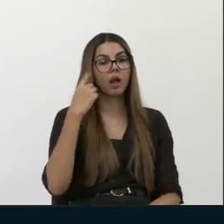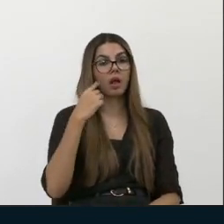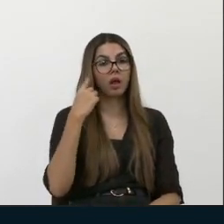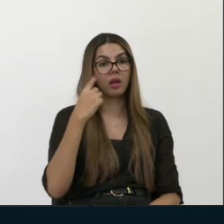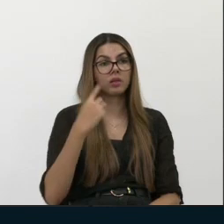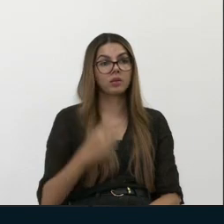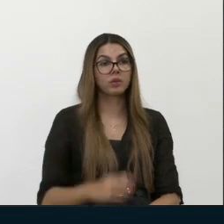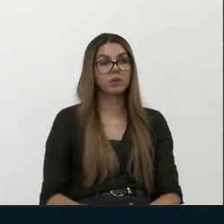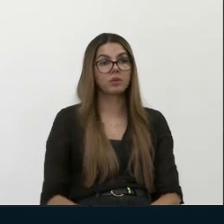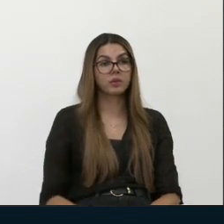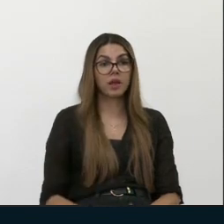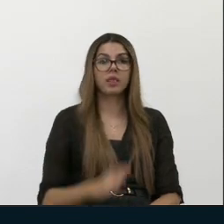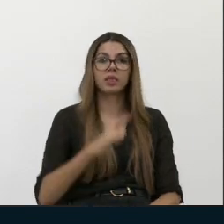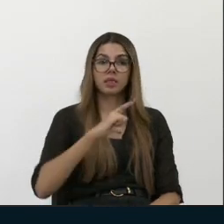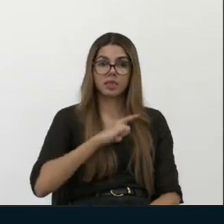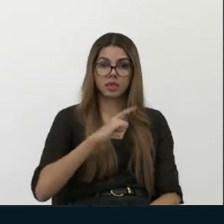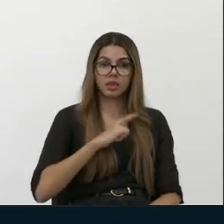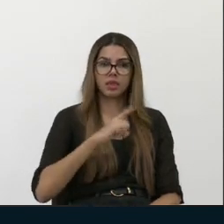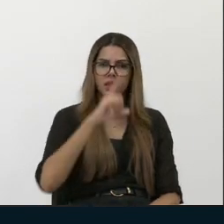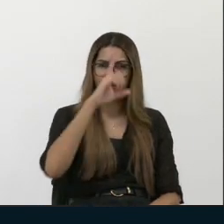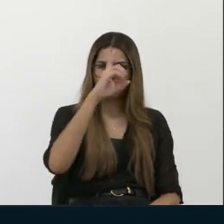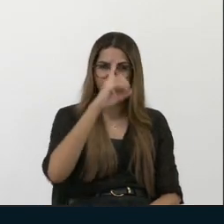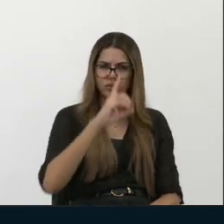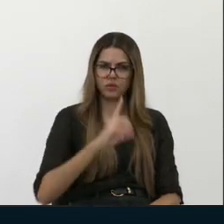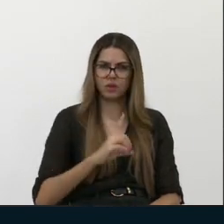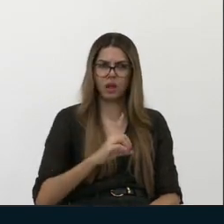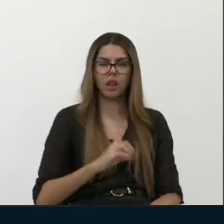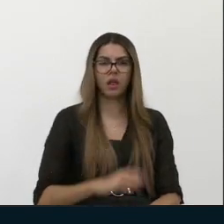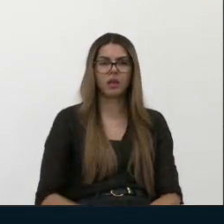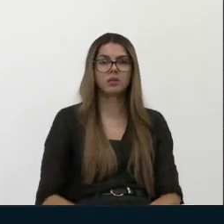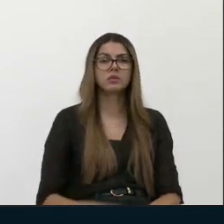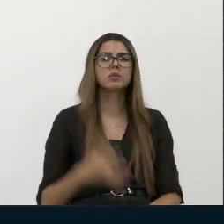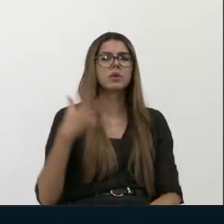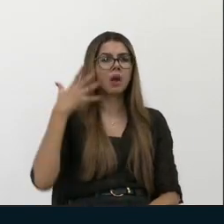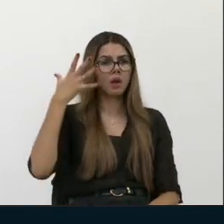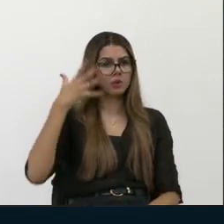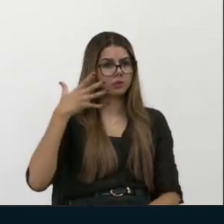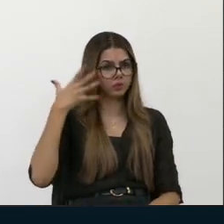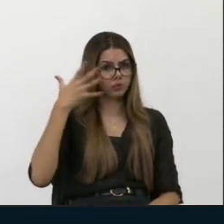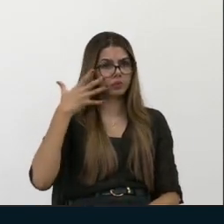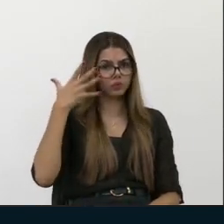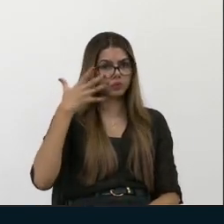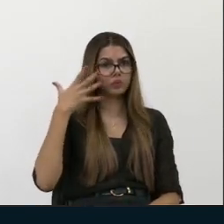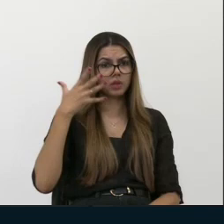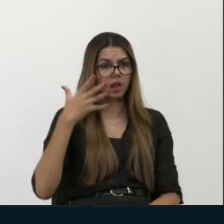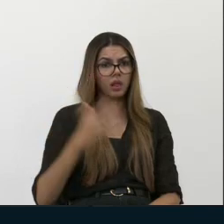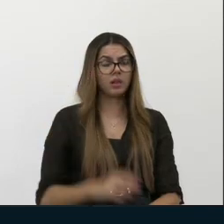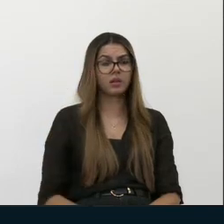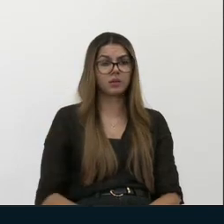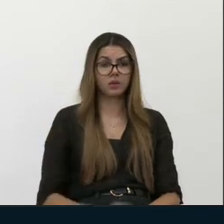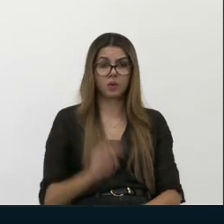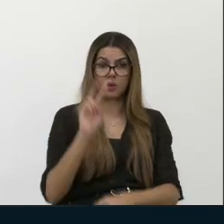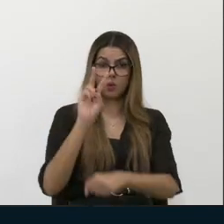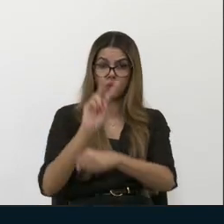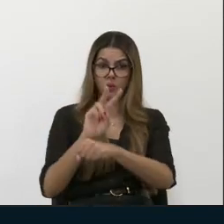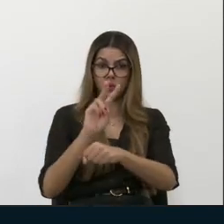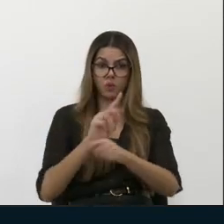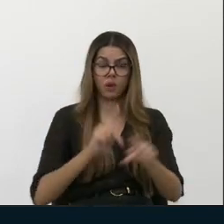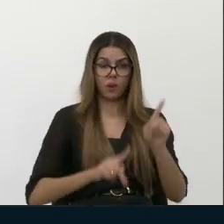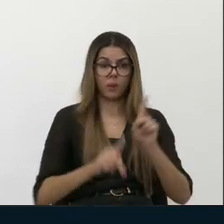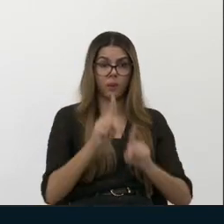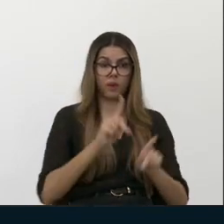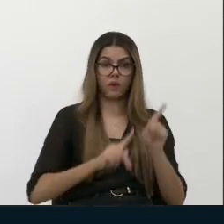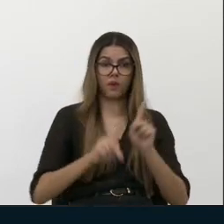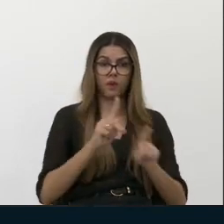advogado terá direito a fazer a sustentação oral nos seus recursos, defendendo a população, defendendo o direito